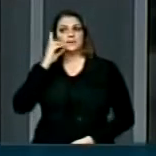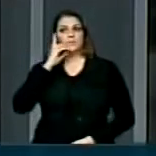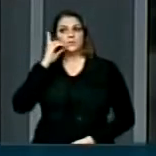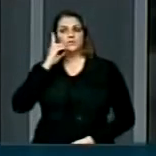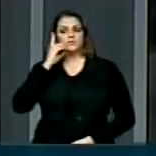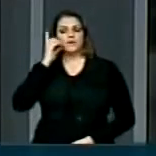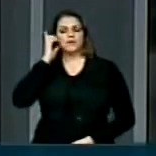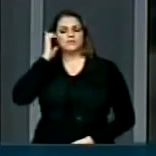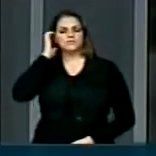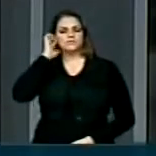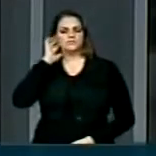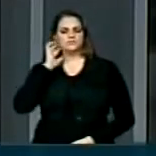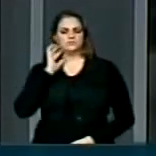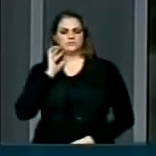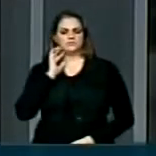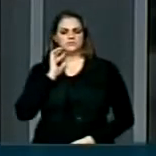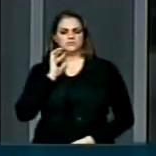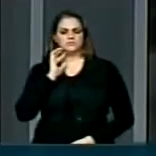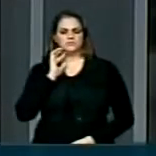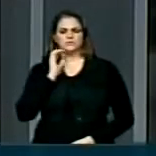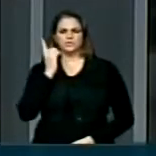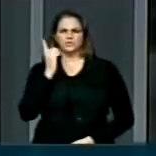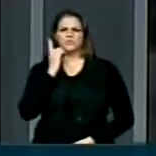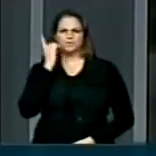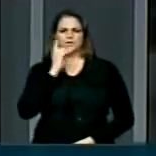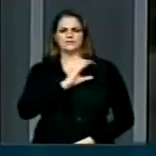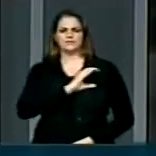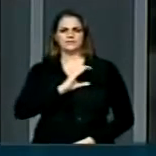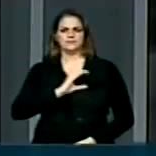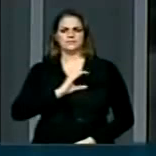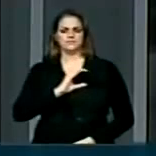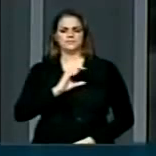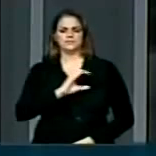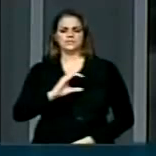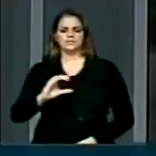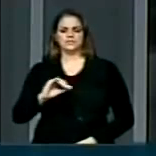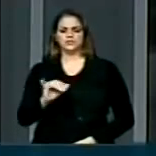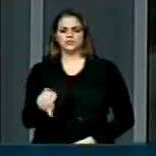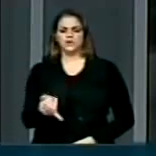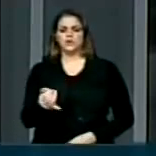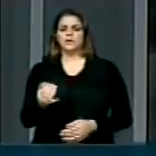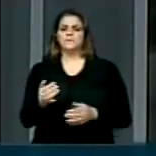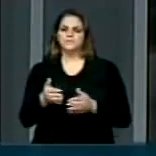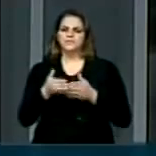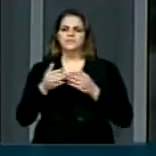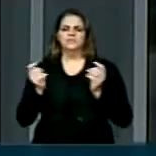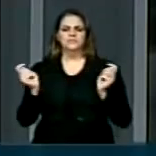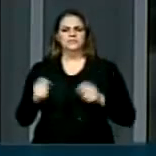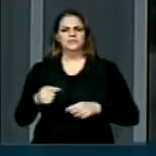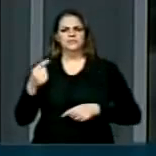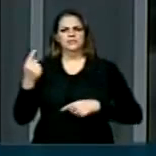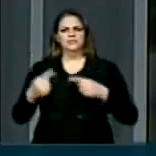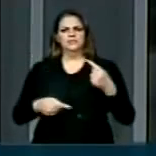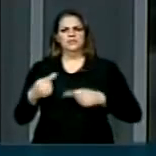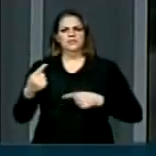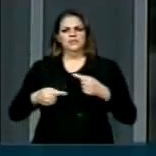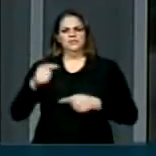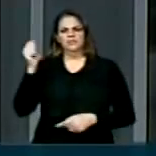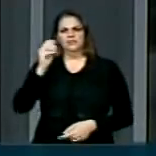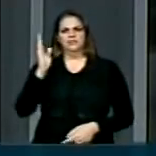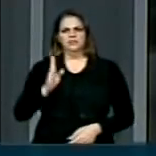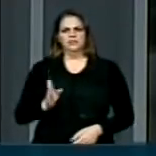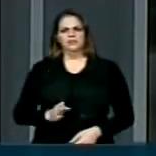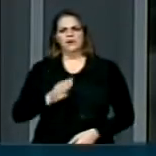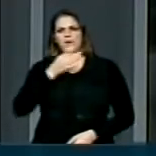há um deputado na Comissão de Justiça que apresentou uma proposta de um grande debate a nível nacional para que nós